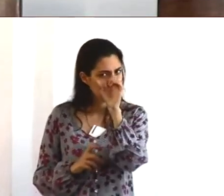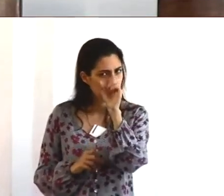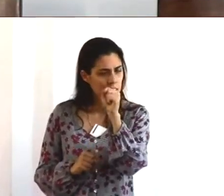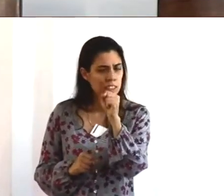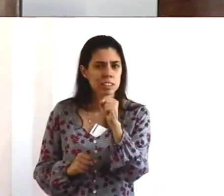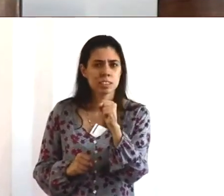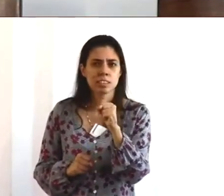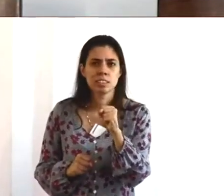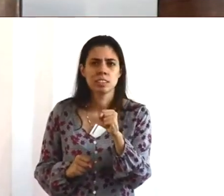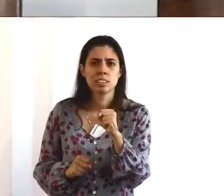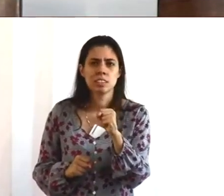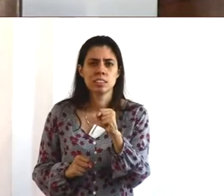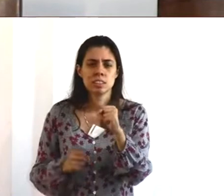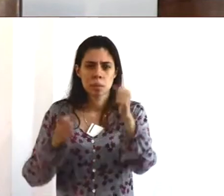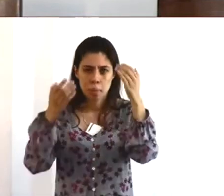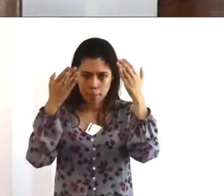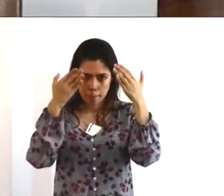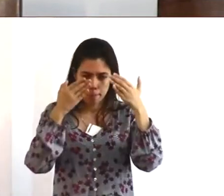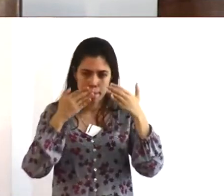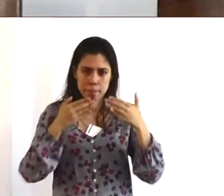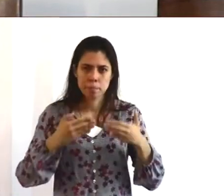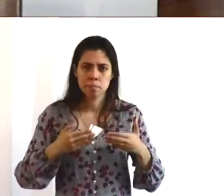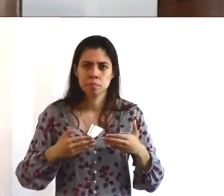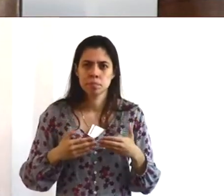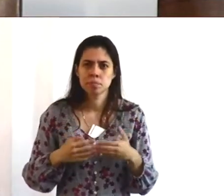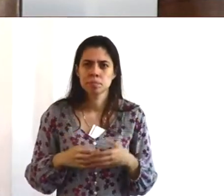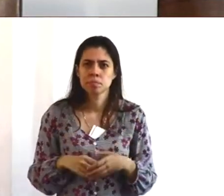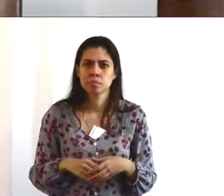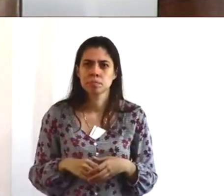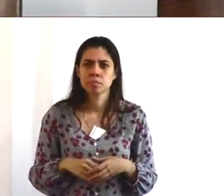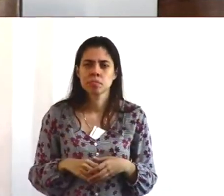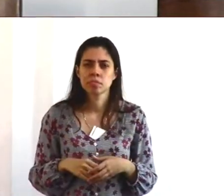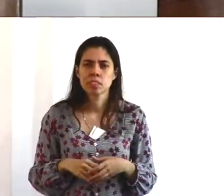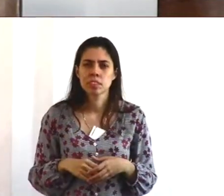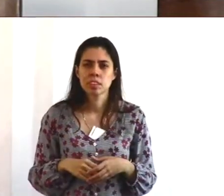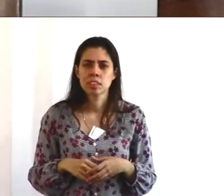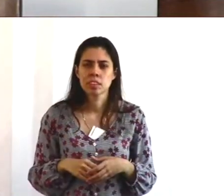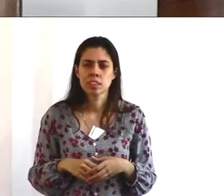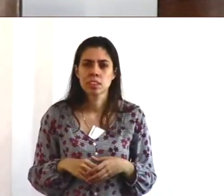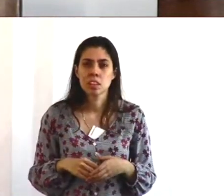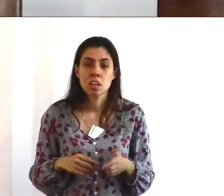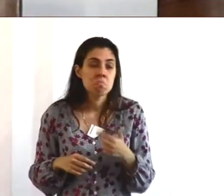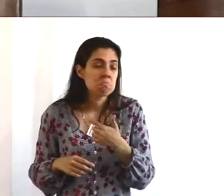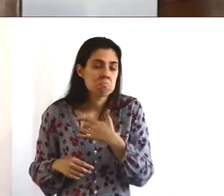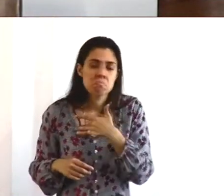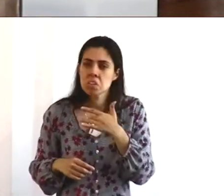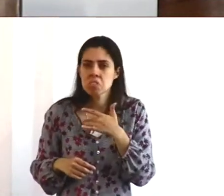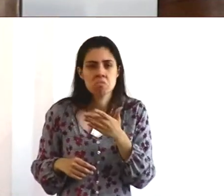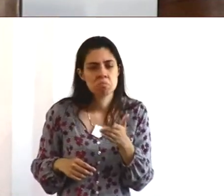que Ele é um socorro bem presente nas minhas tribulações, portanto, por que eu vou temer?